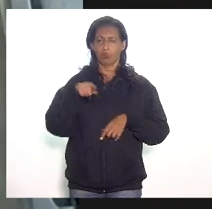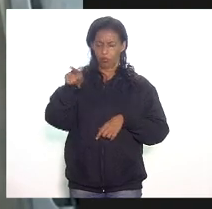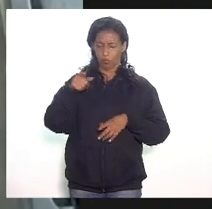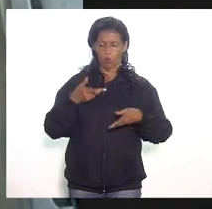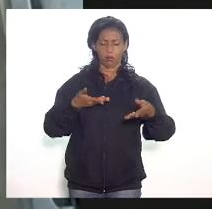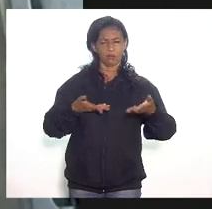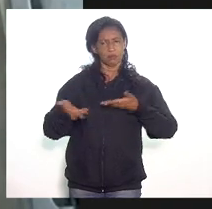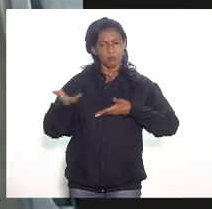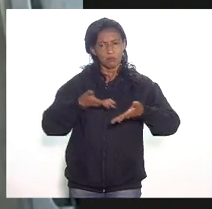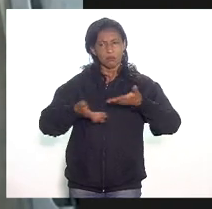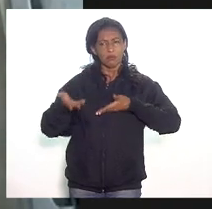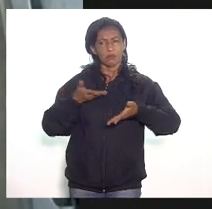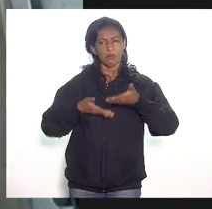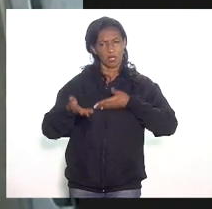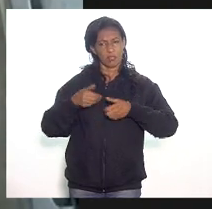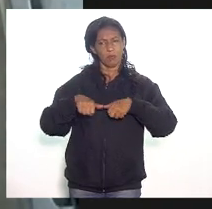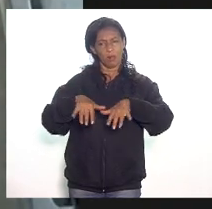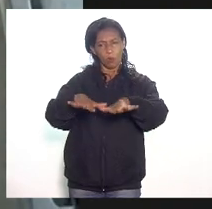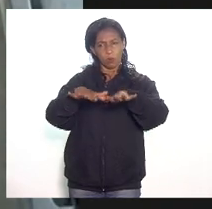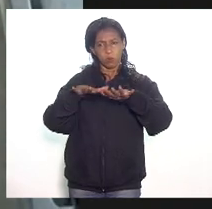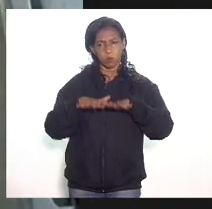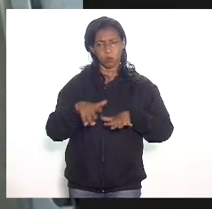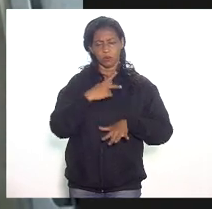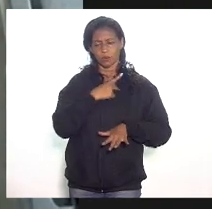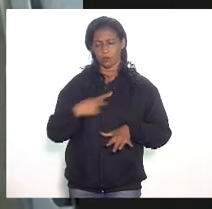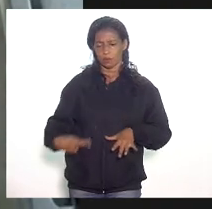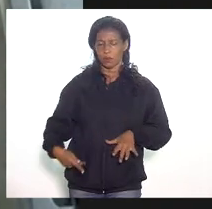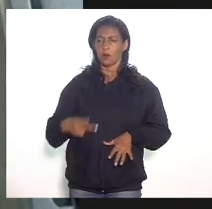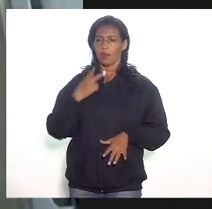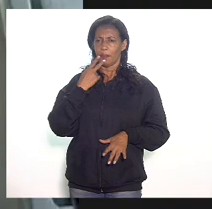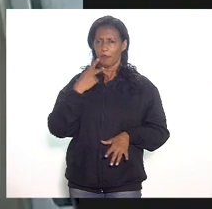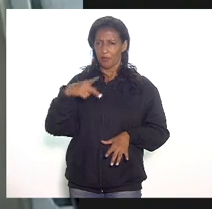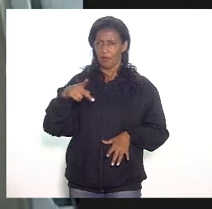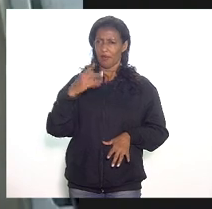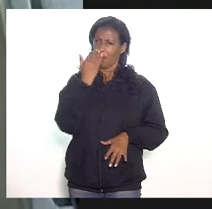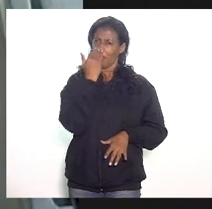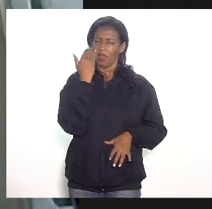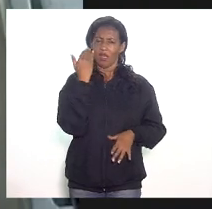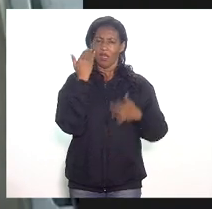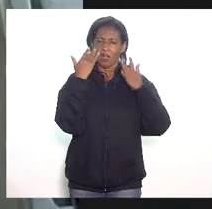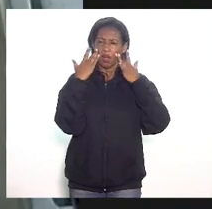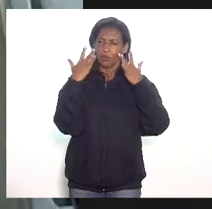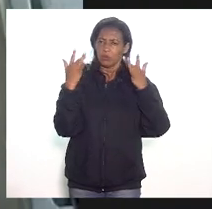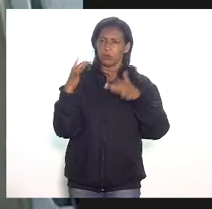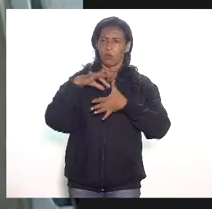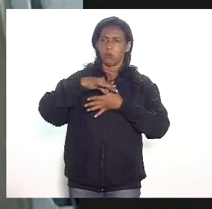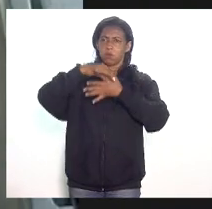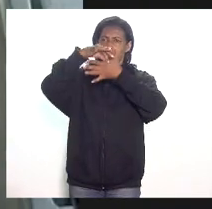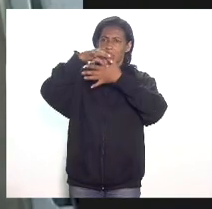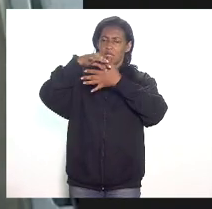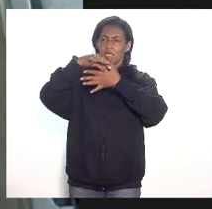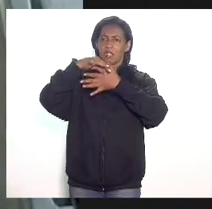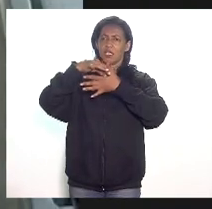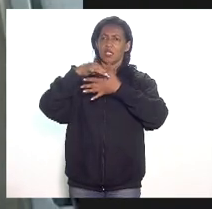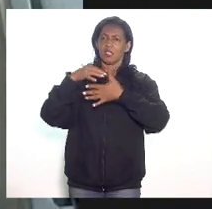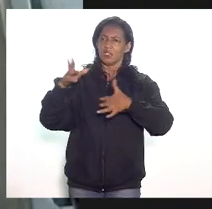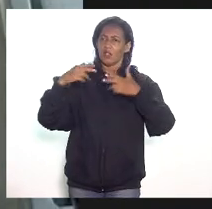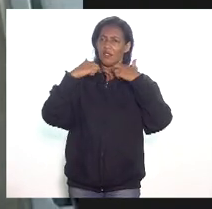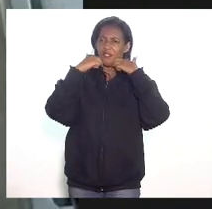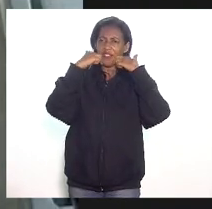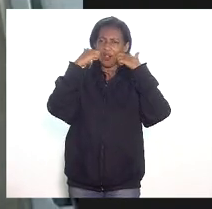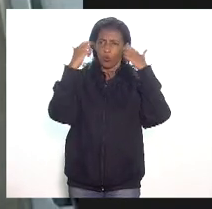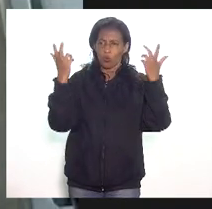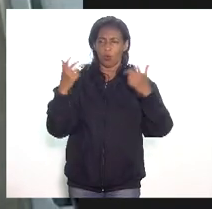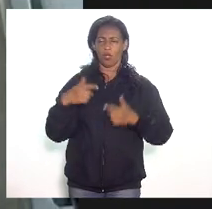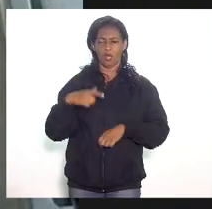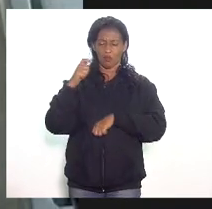audiência pública para poder ter oportunidade de dizer aos representantes do judiciário, que isso não é o momento nem a hora, e é uma vergonha no momento de